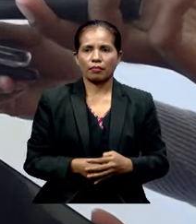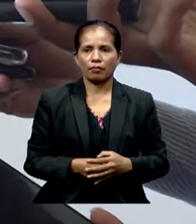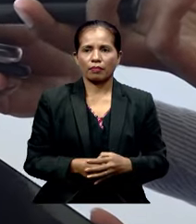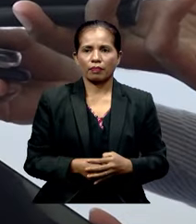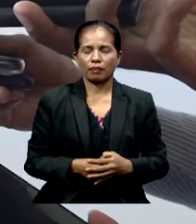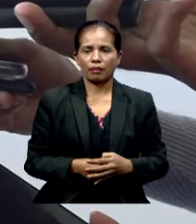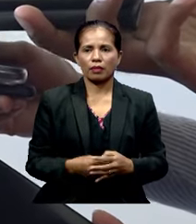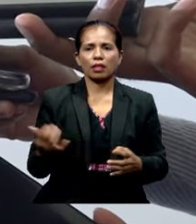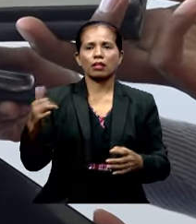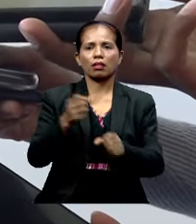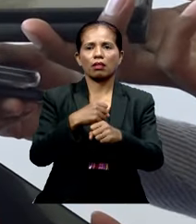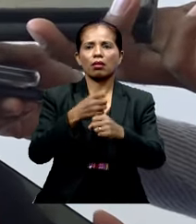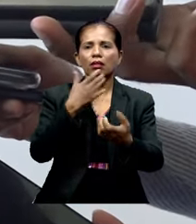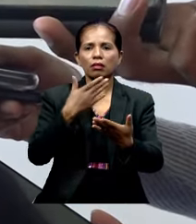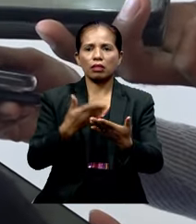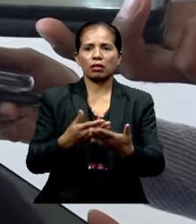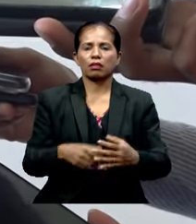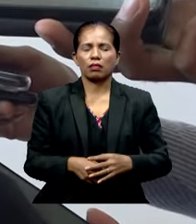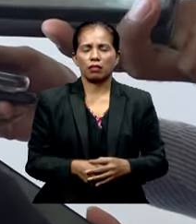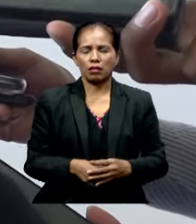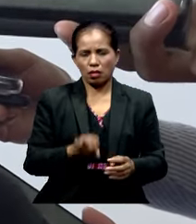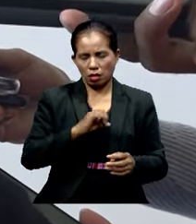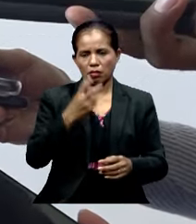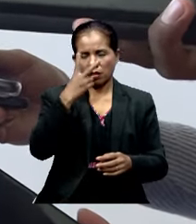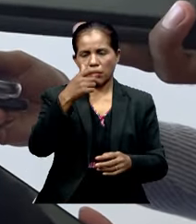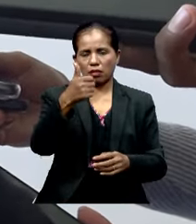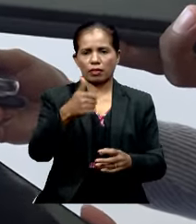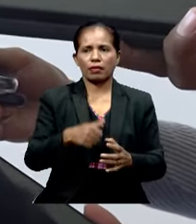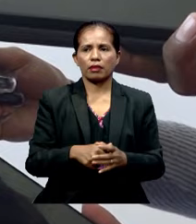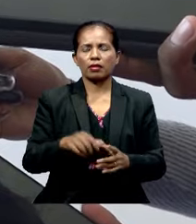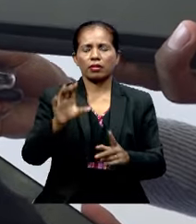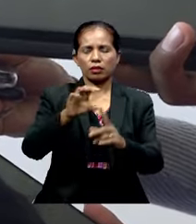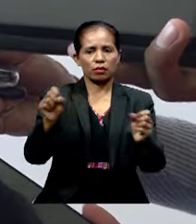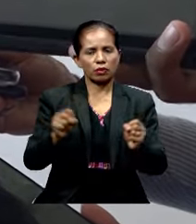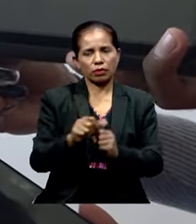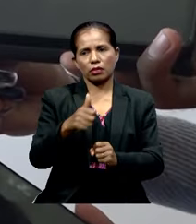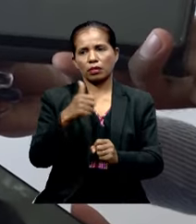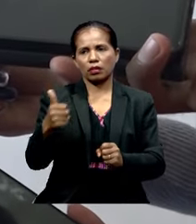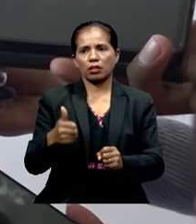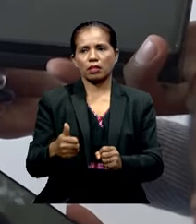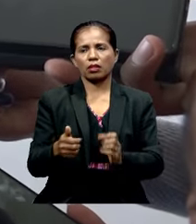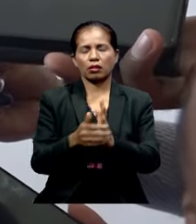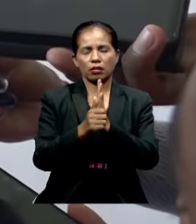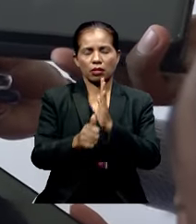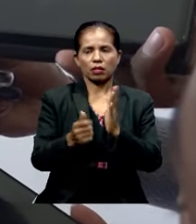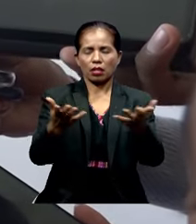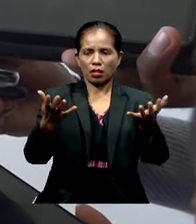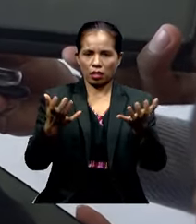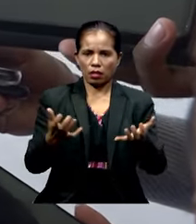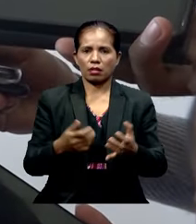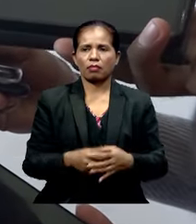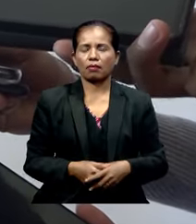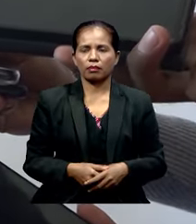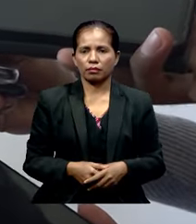e se ralo qualidade. Agora, portanto, chefe suco balão, capacidade e iniciativa.